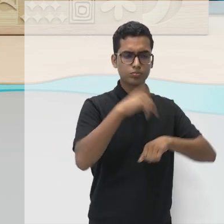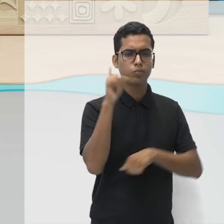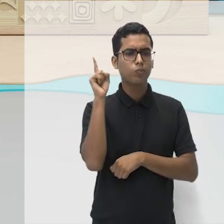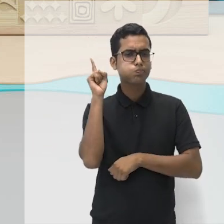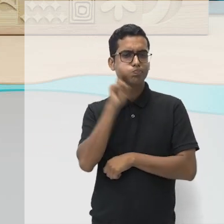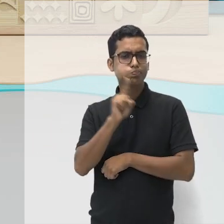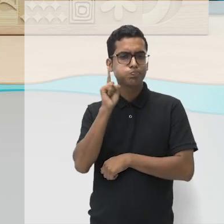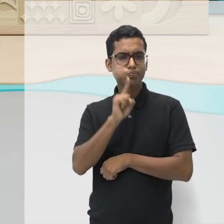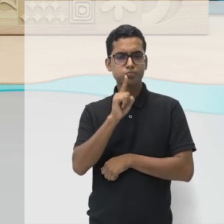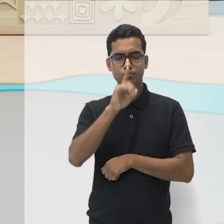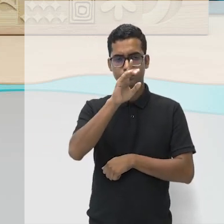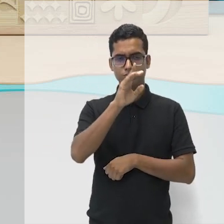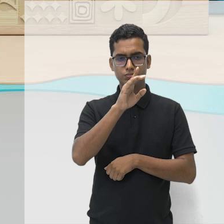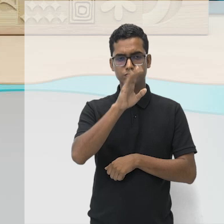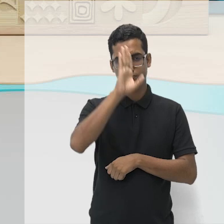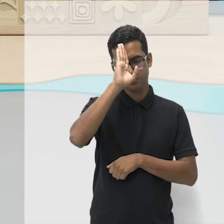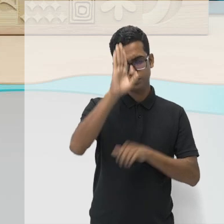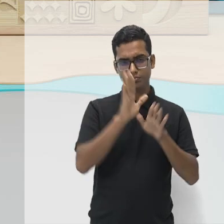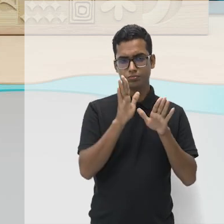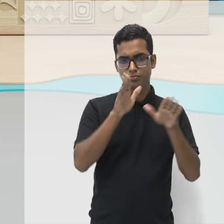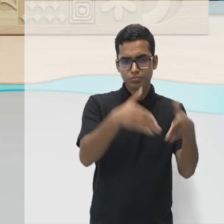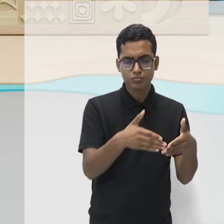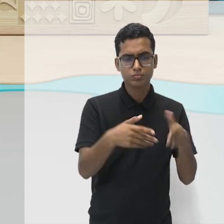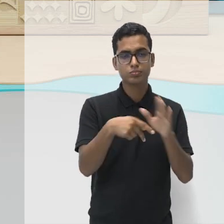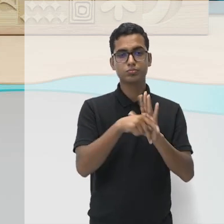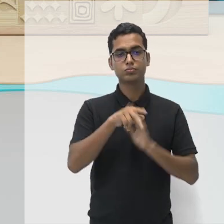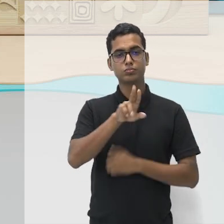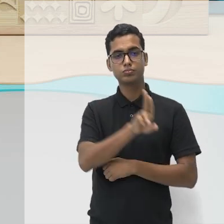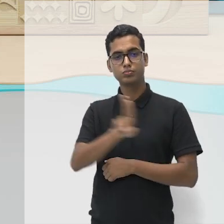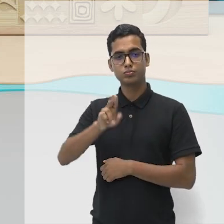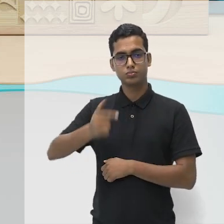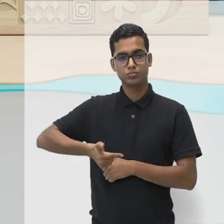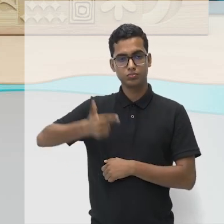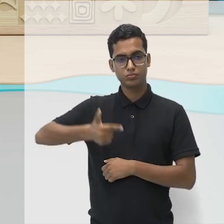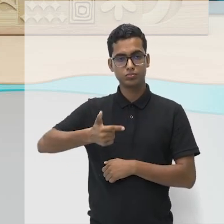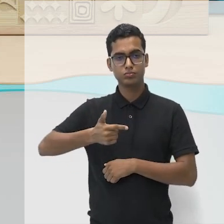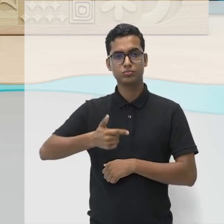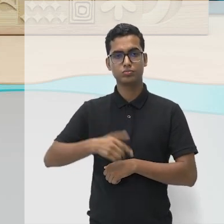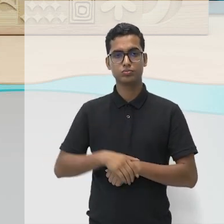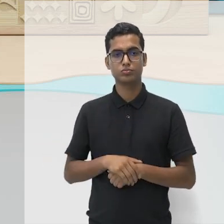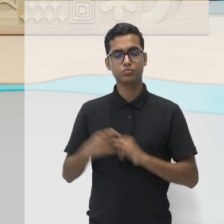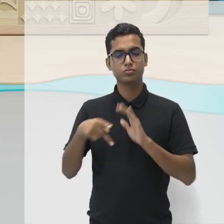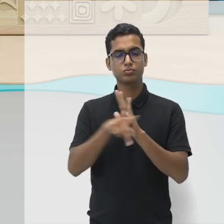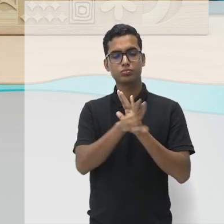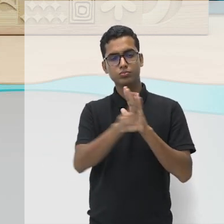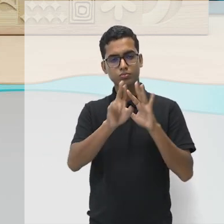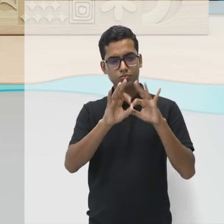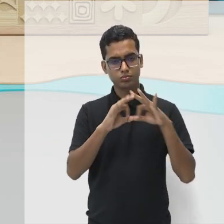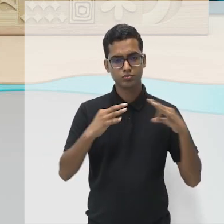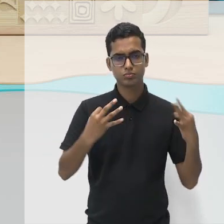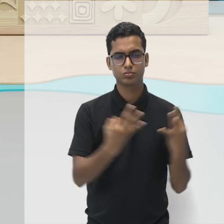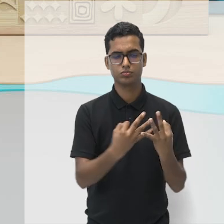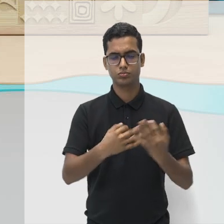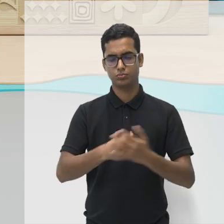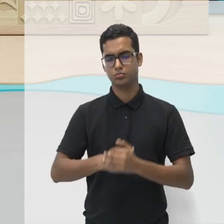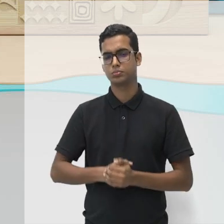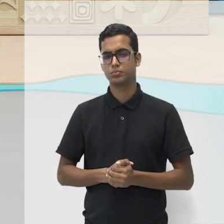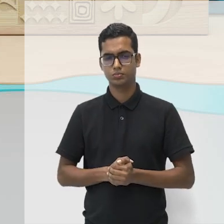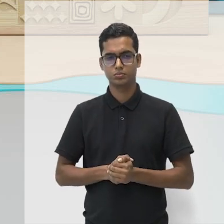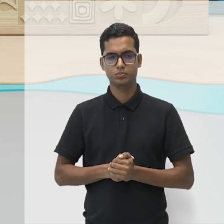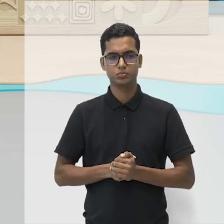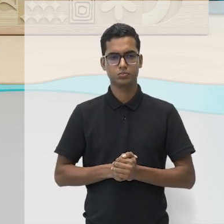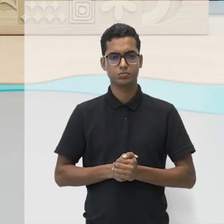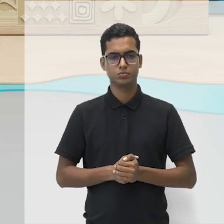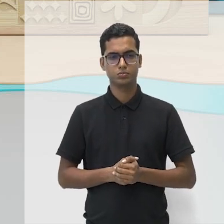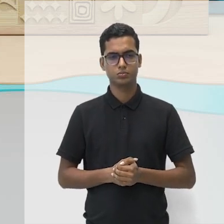eles dão uma importância maior para a língua, para o nome da família, né, que é o seu sobrenome. Então, normalmente ele vem